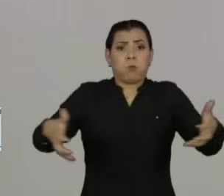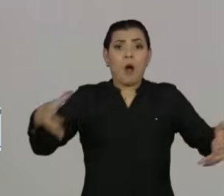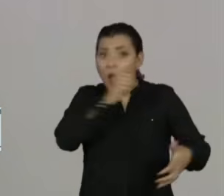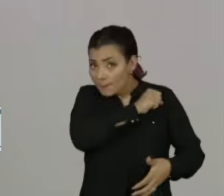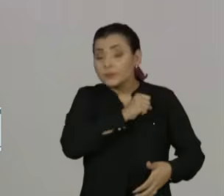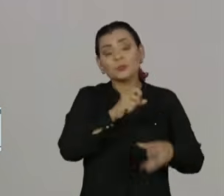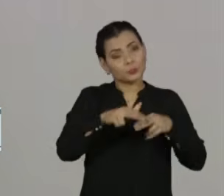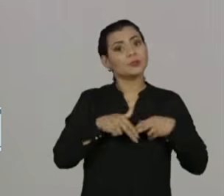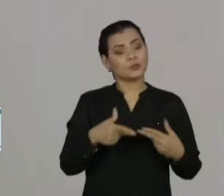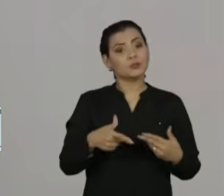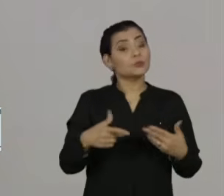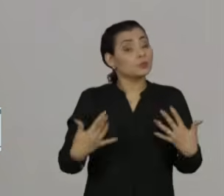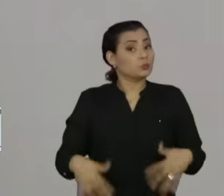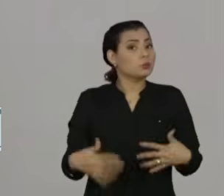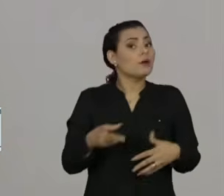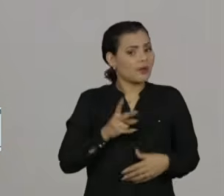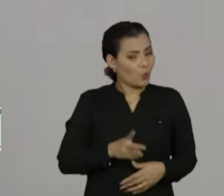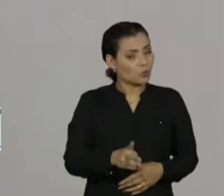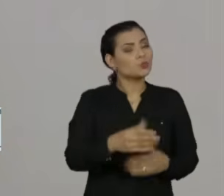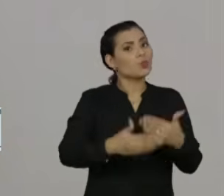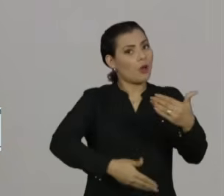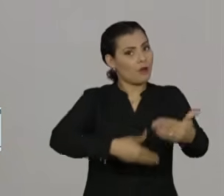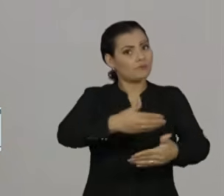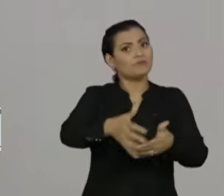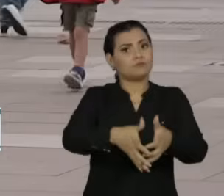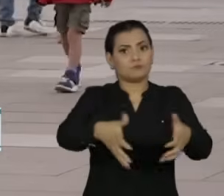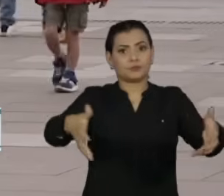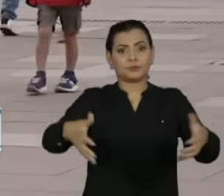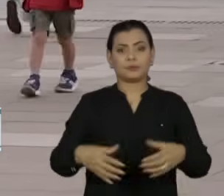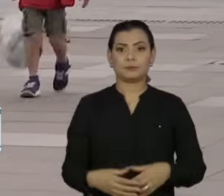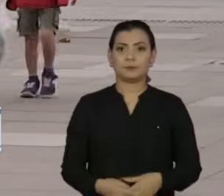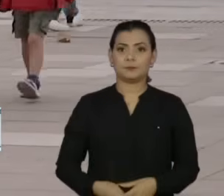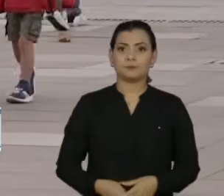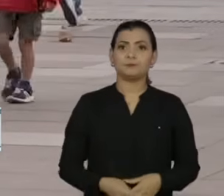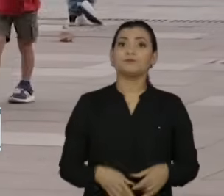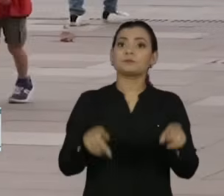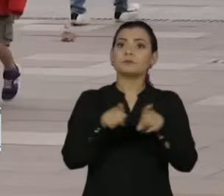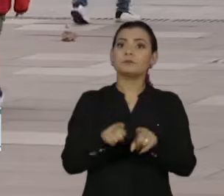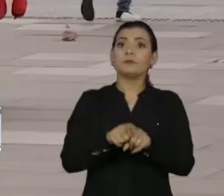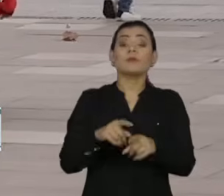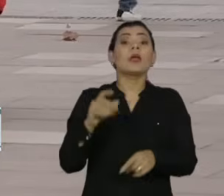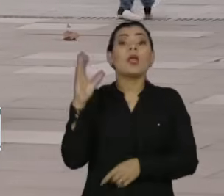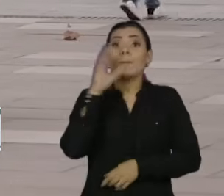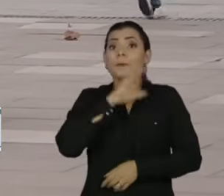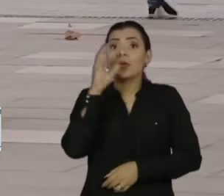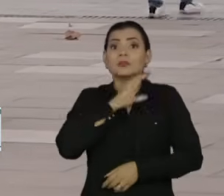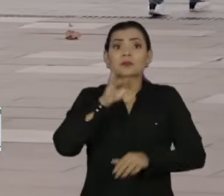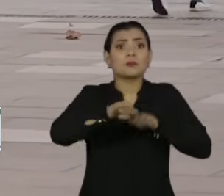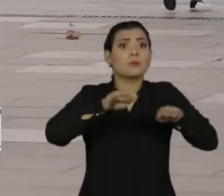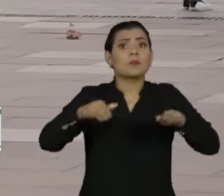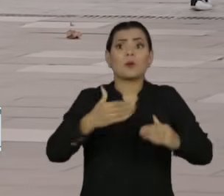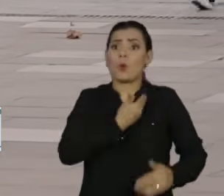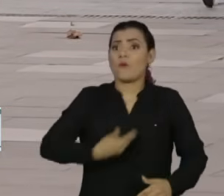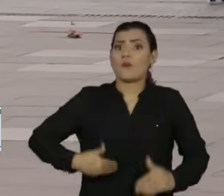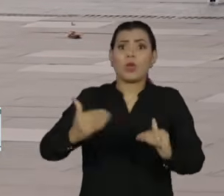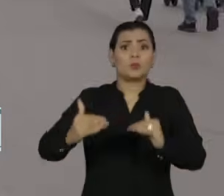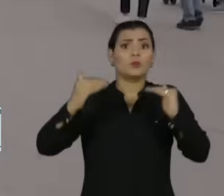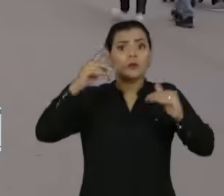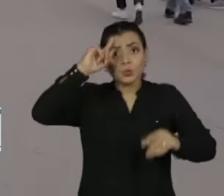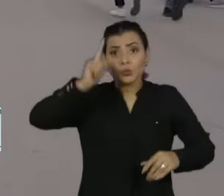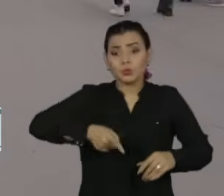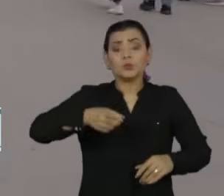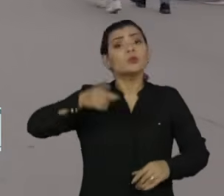rapidamente, tendência que deve continuar nas próximas semanas. Após um estado de emergência ordenado pelas autoridades no